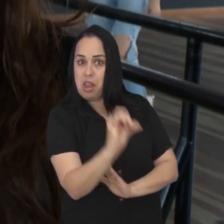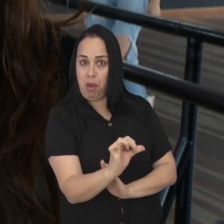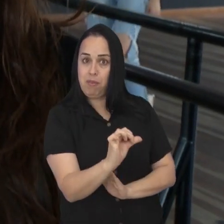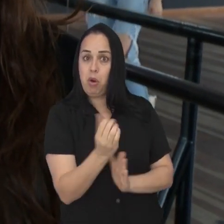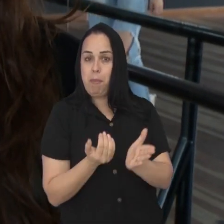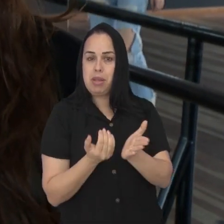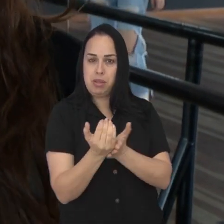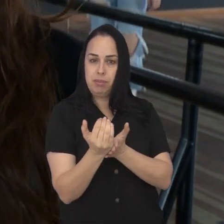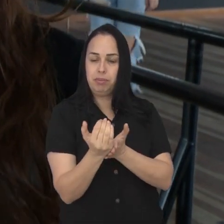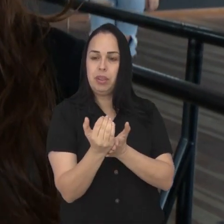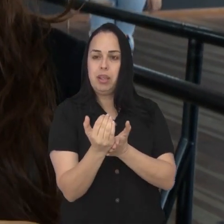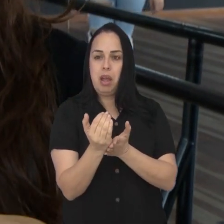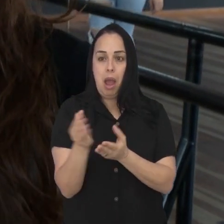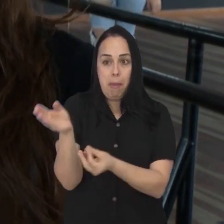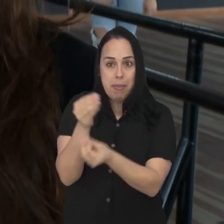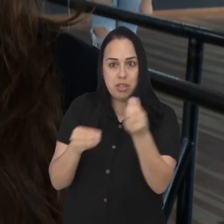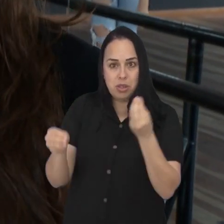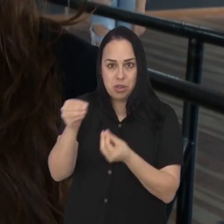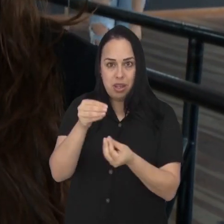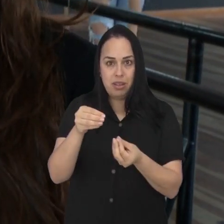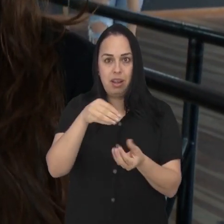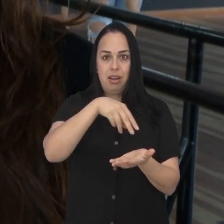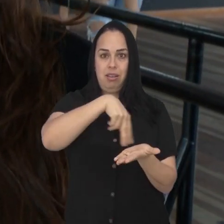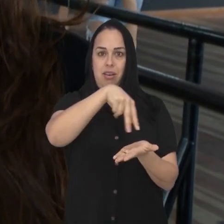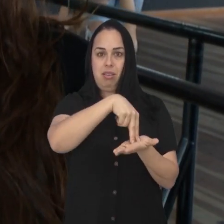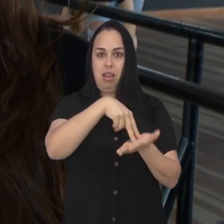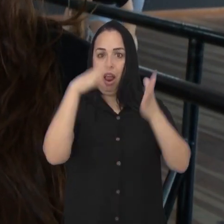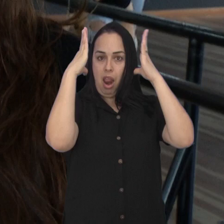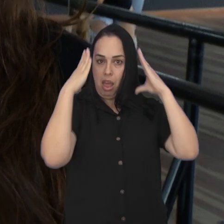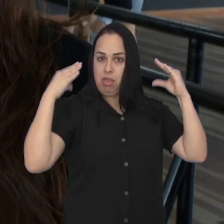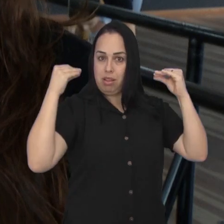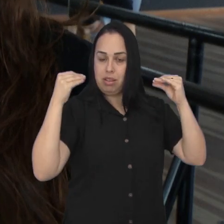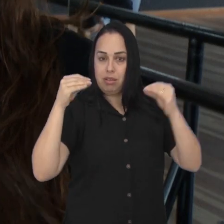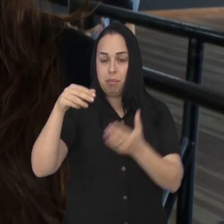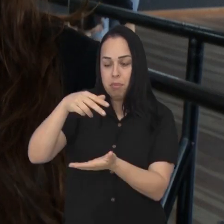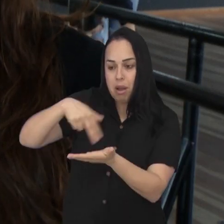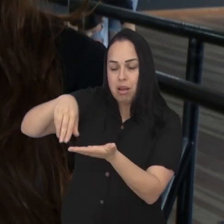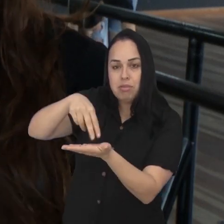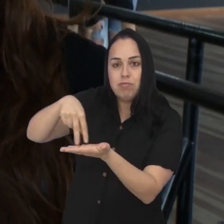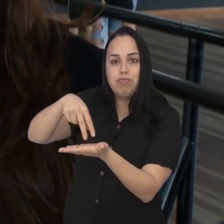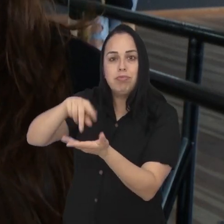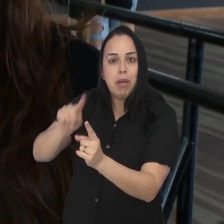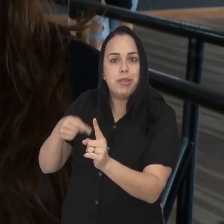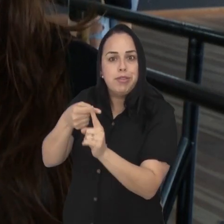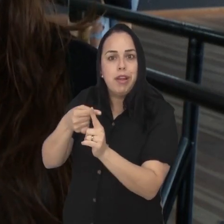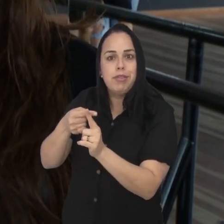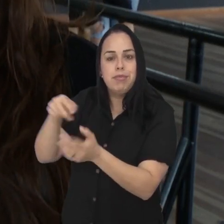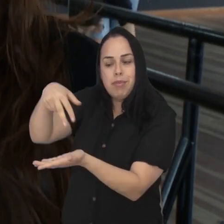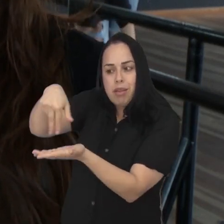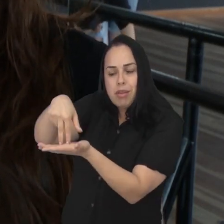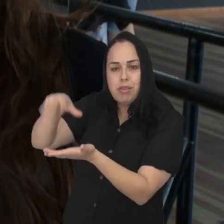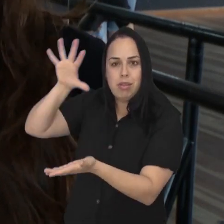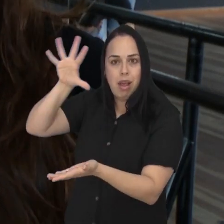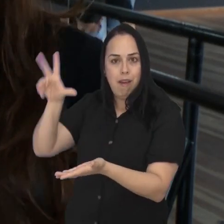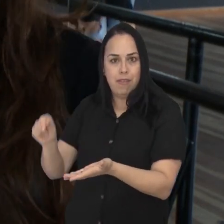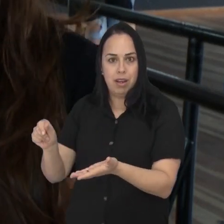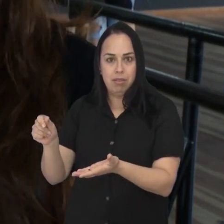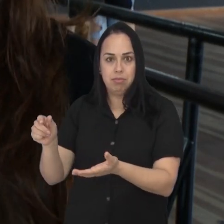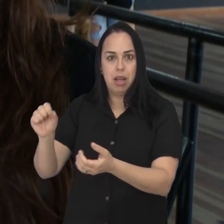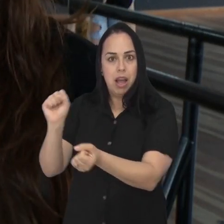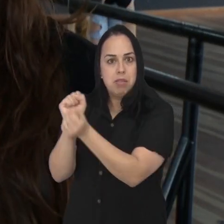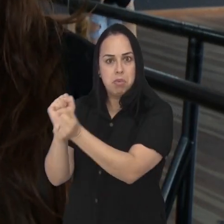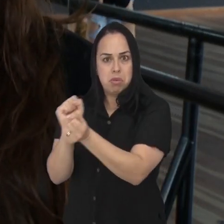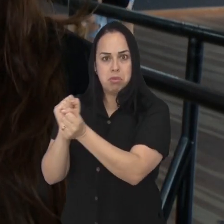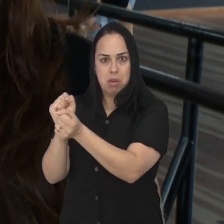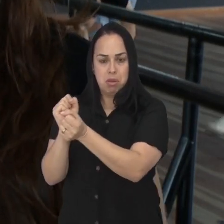século XIX. Ele é uma fusão da dança irlandesa com as danças africanas, né? Que os